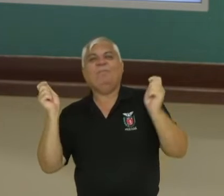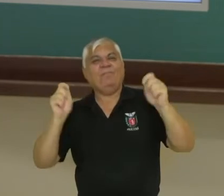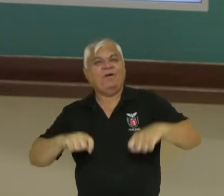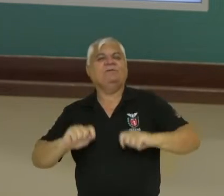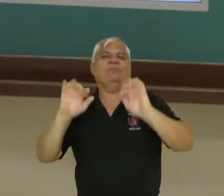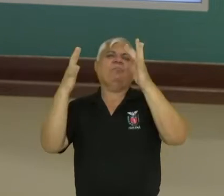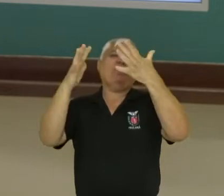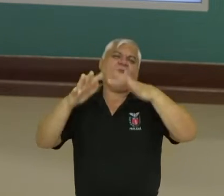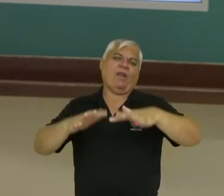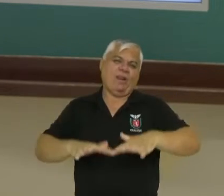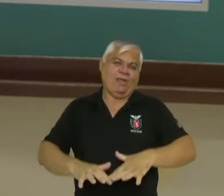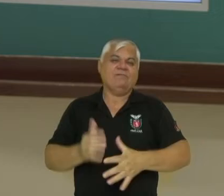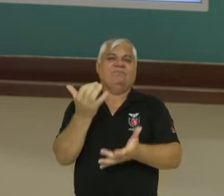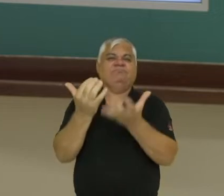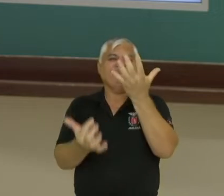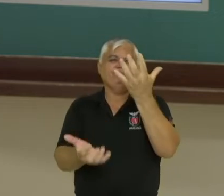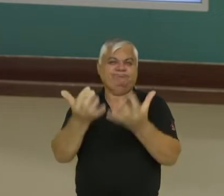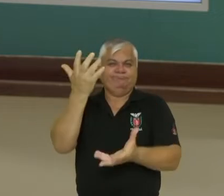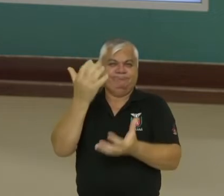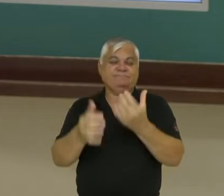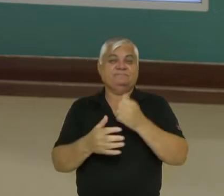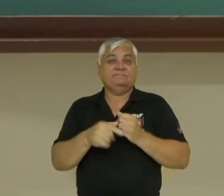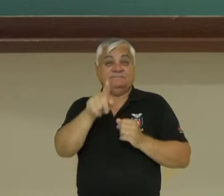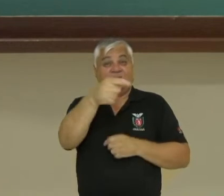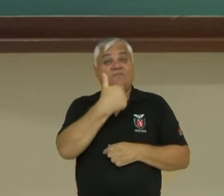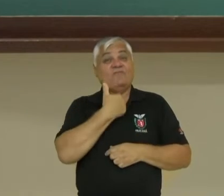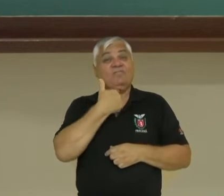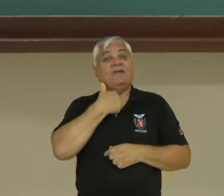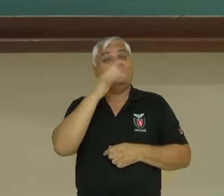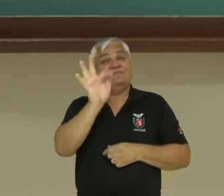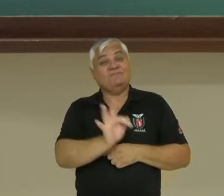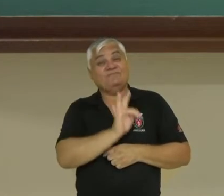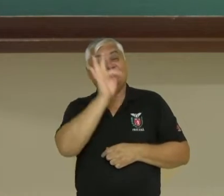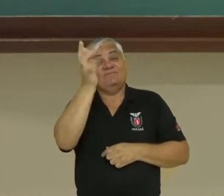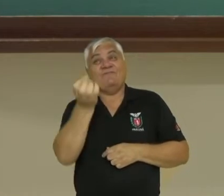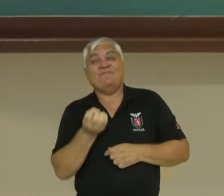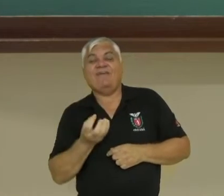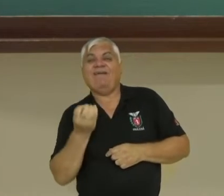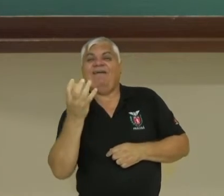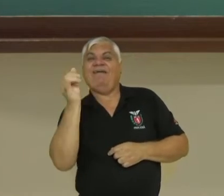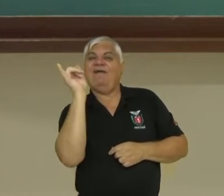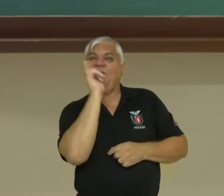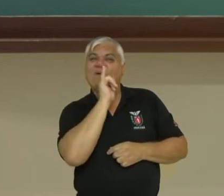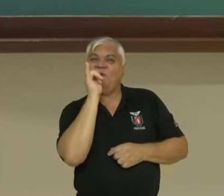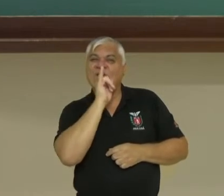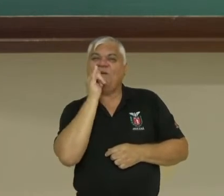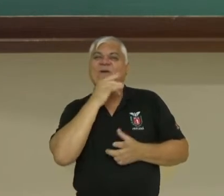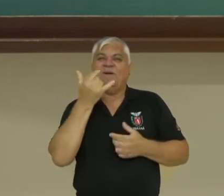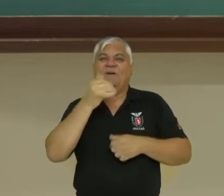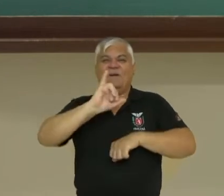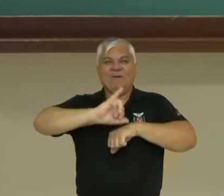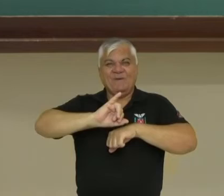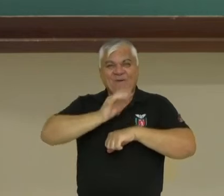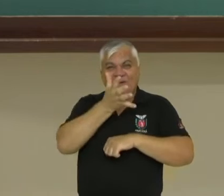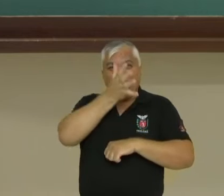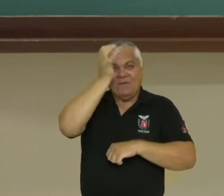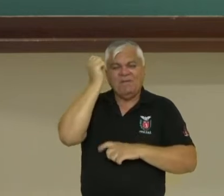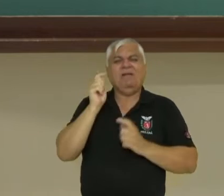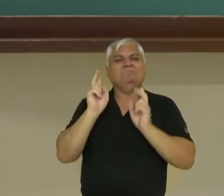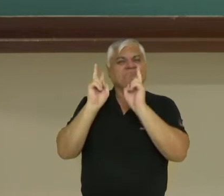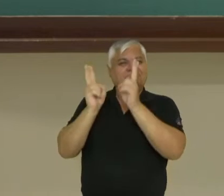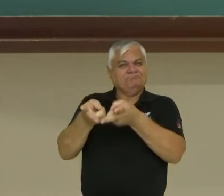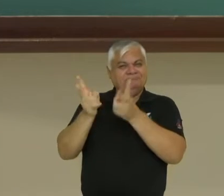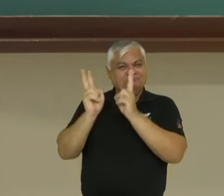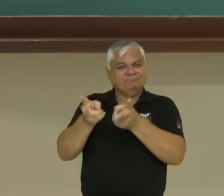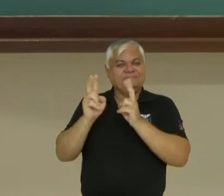ele foi destruído no incêndio. Então, quem um dia quiser pode ir lá visitar, né, esse fato histórico aí, né, esse espaço que continua mantido